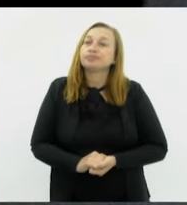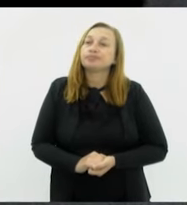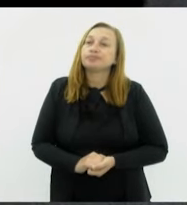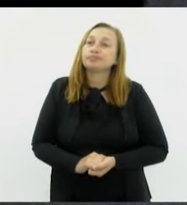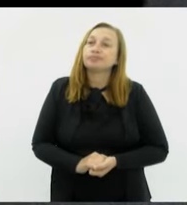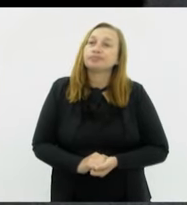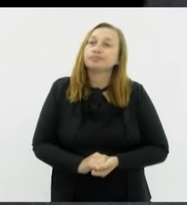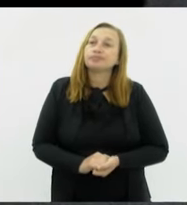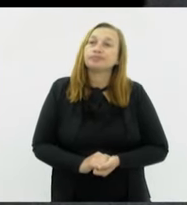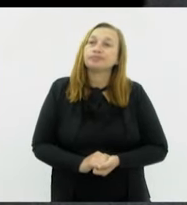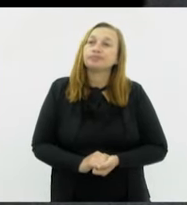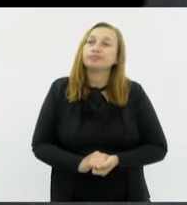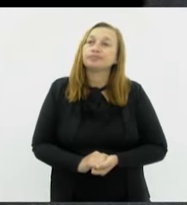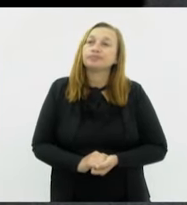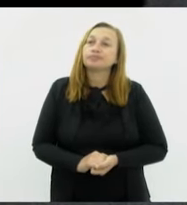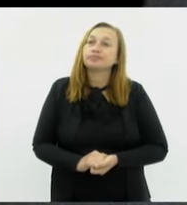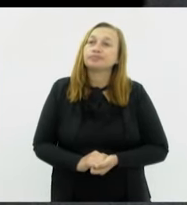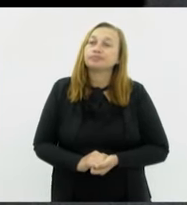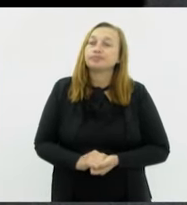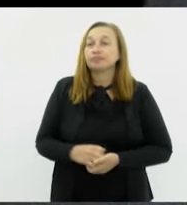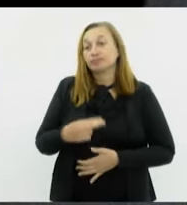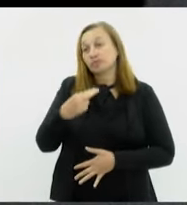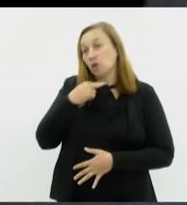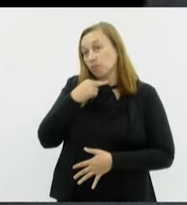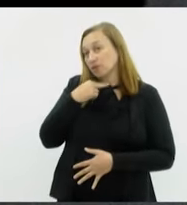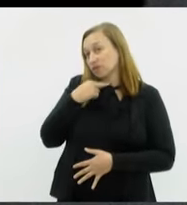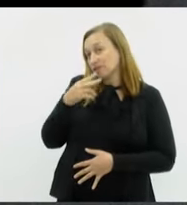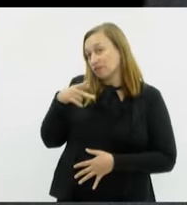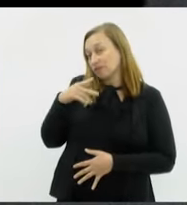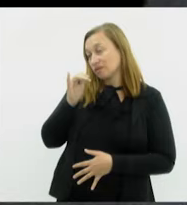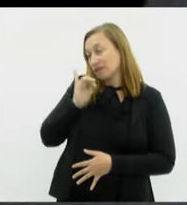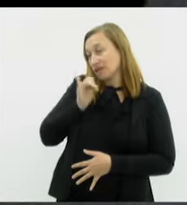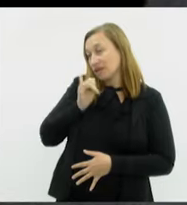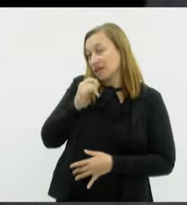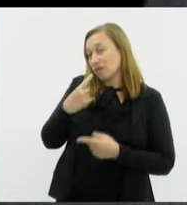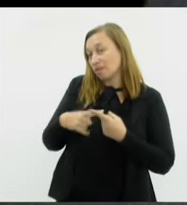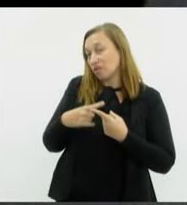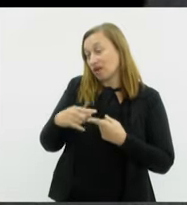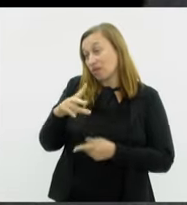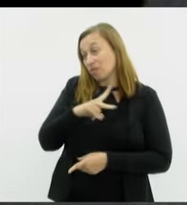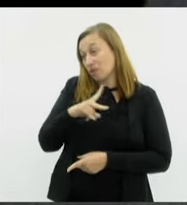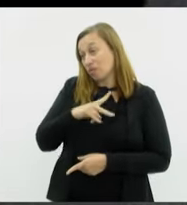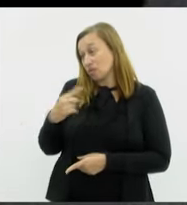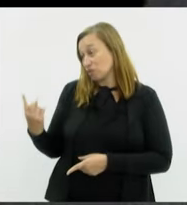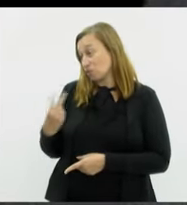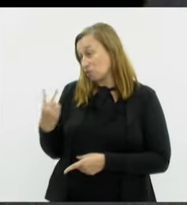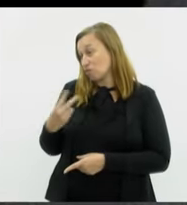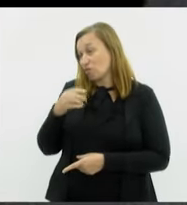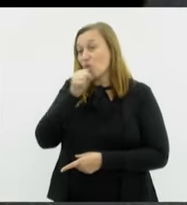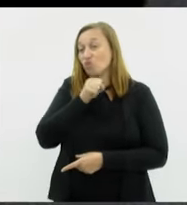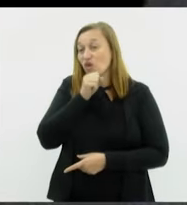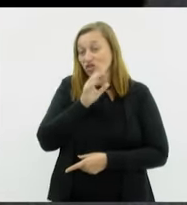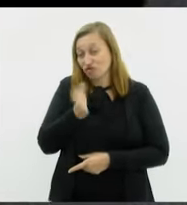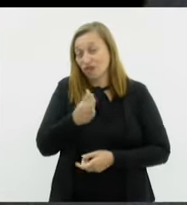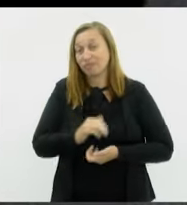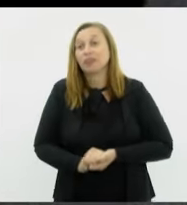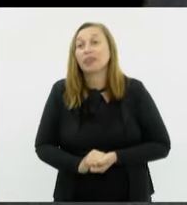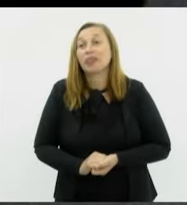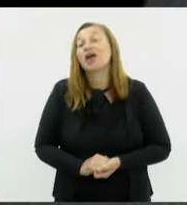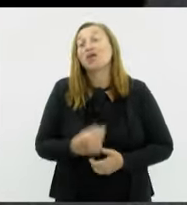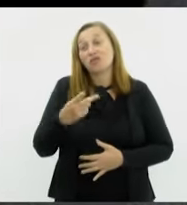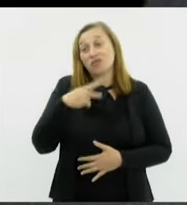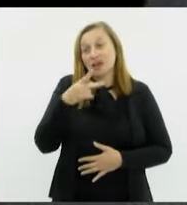de alguma maneira, nós nem podíamos relatar, porque em causa própria, somos ambos idosos. E eu disse que eu